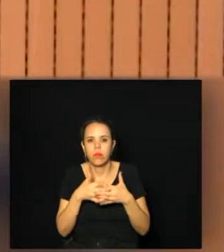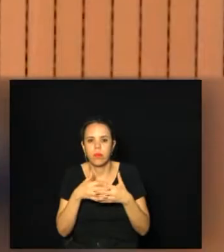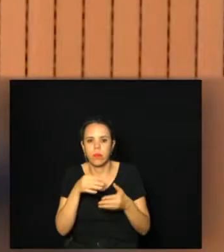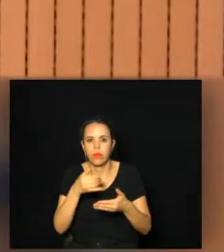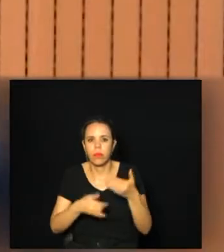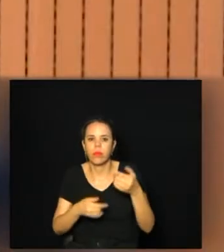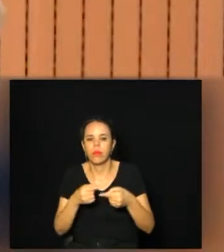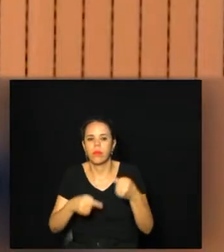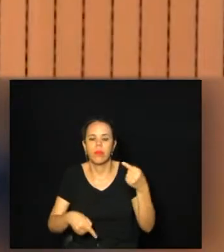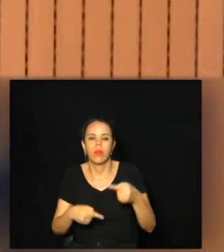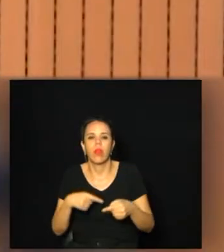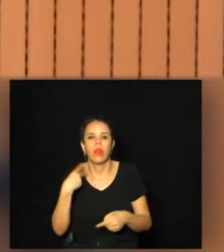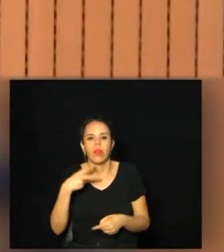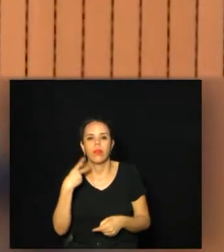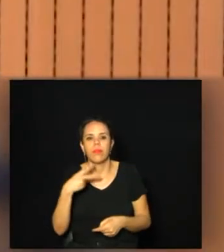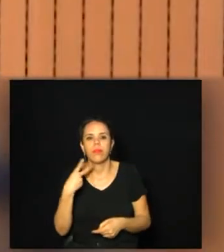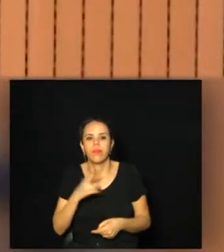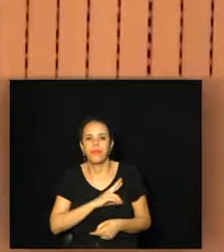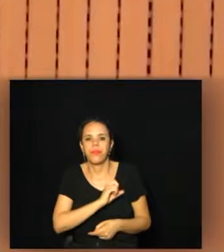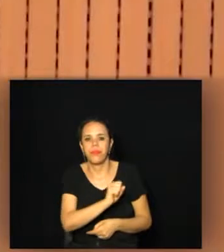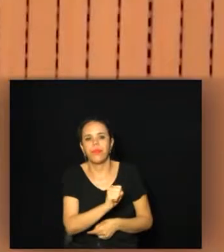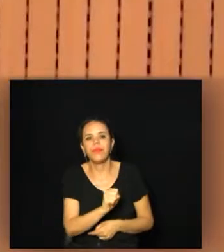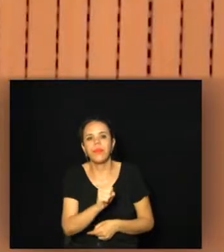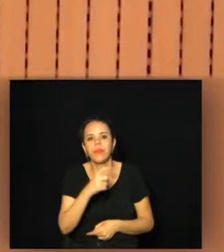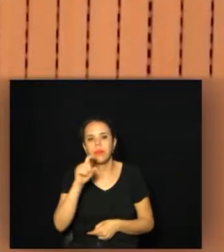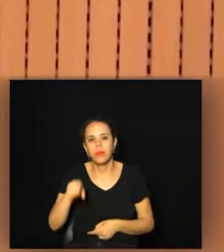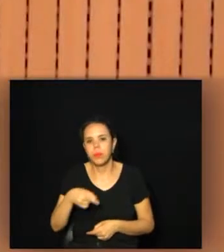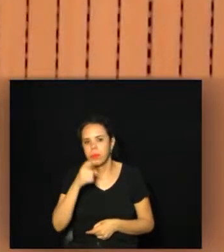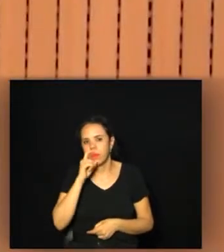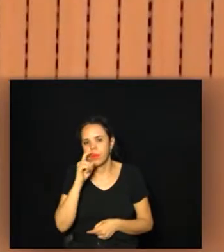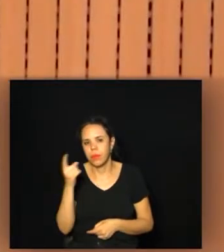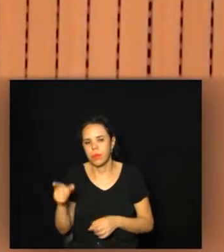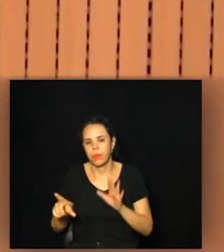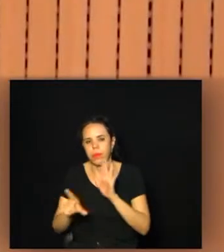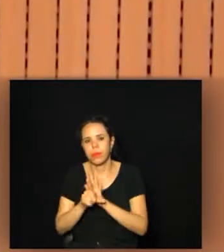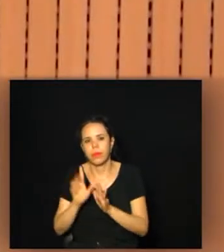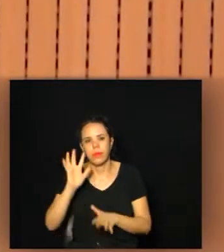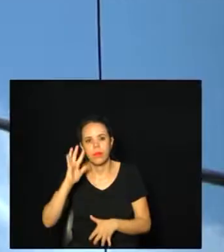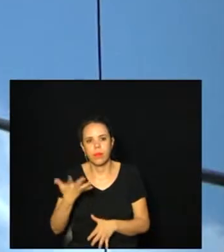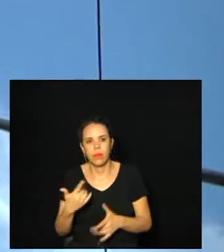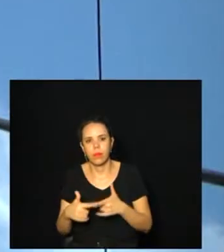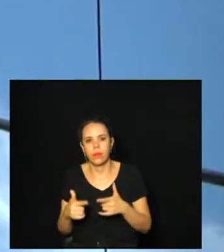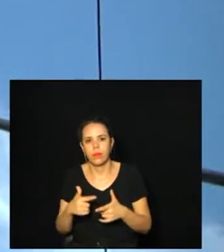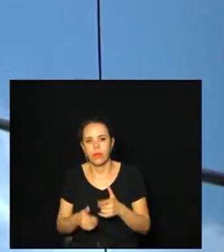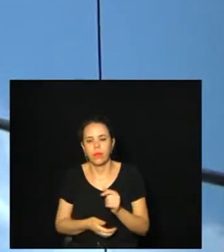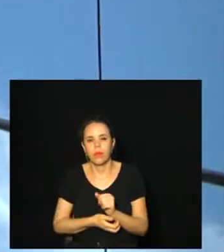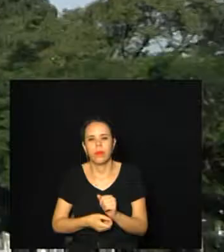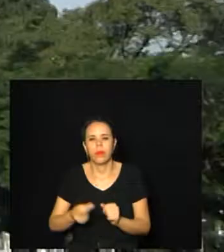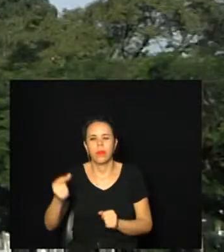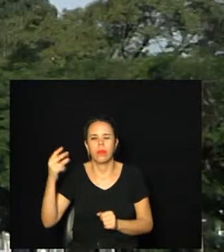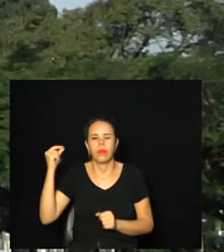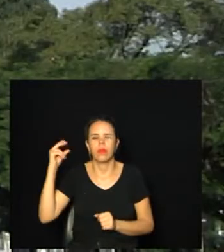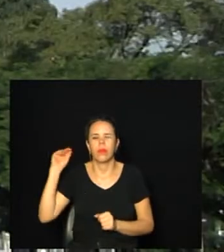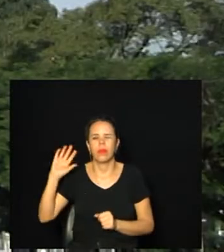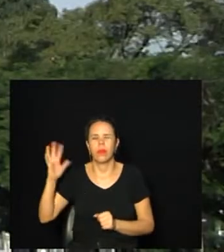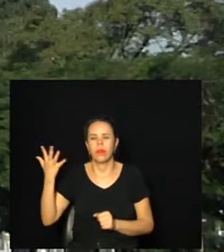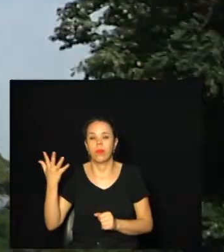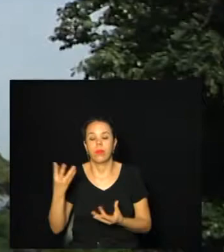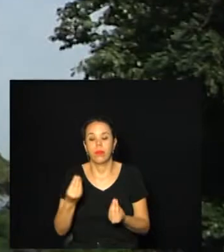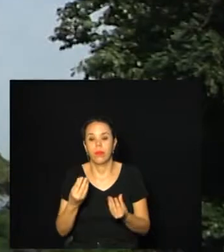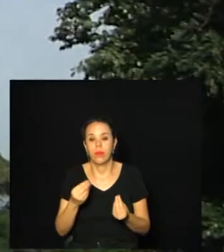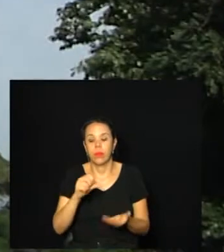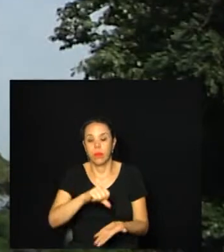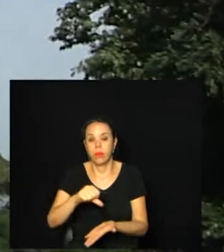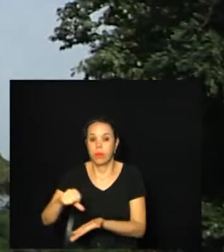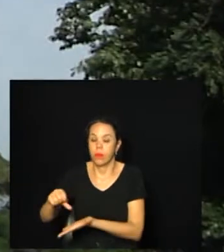desalinhados. De autoria dos vereadores Luiz Rossini e Zé Carlos, a lei vai resolver um problema antigo que acontece em muitos